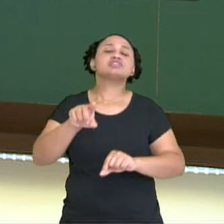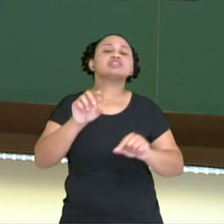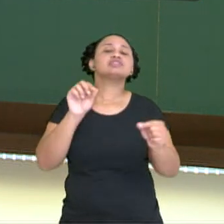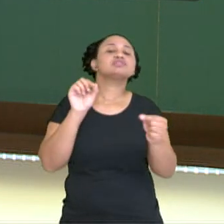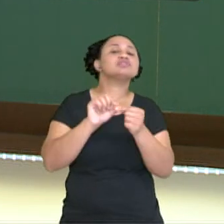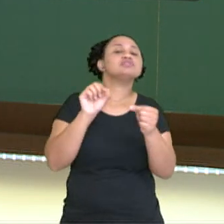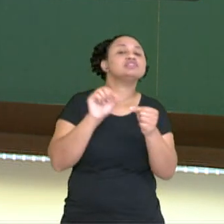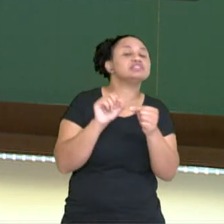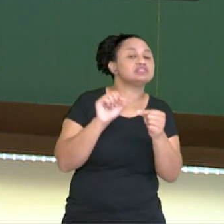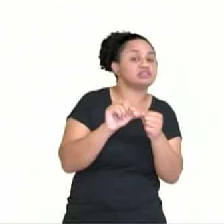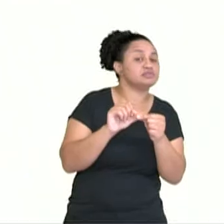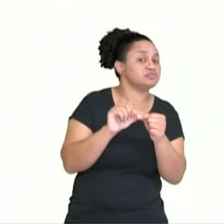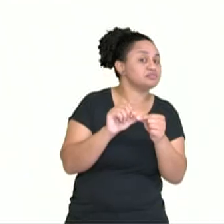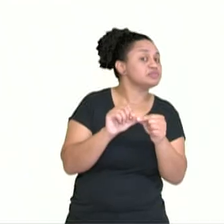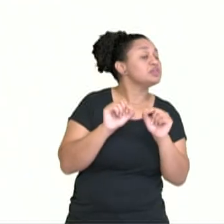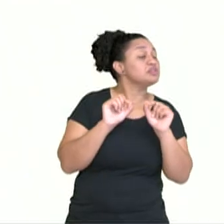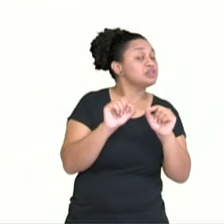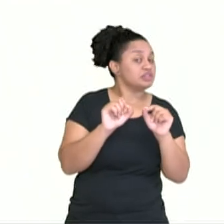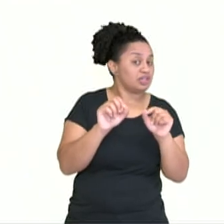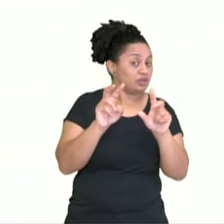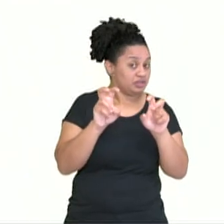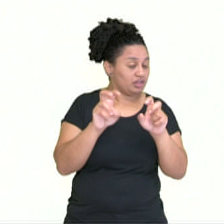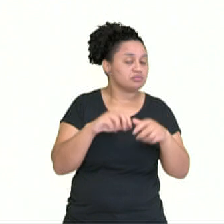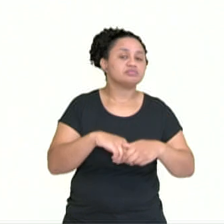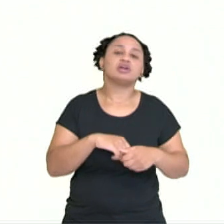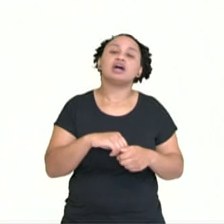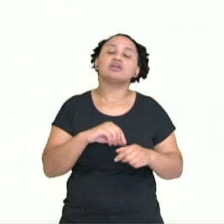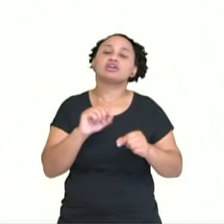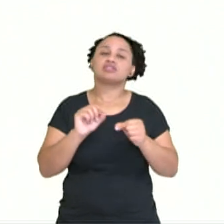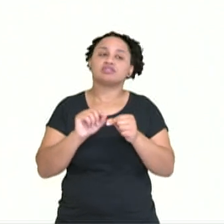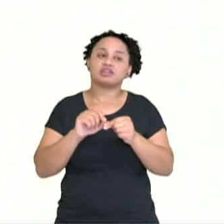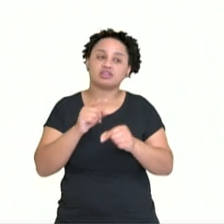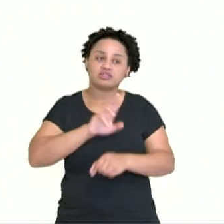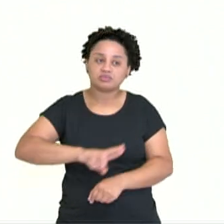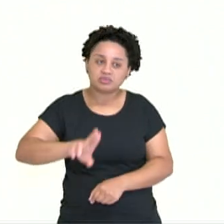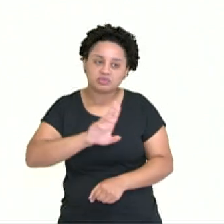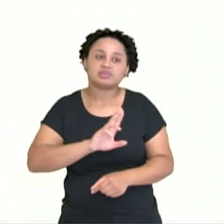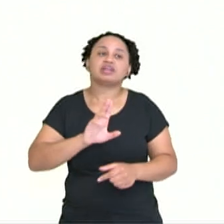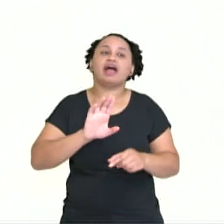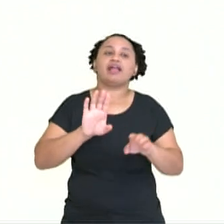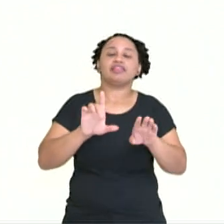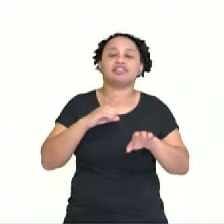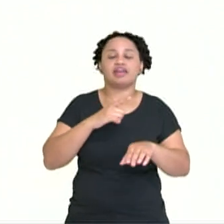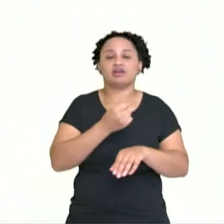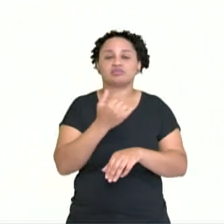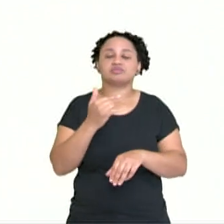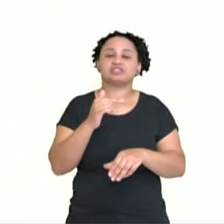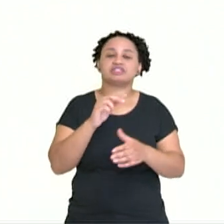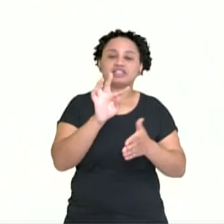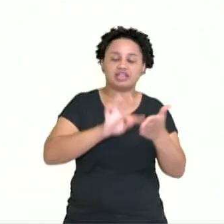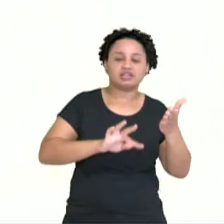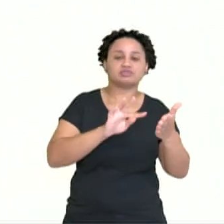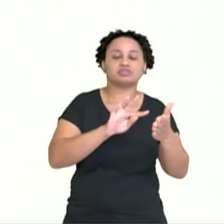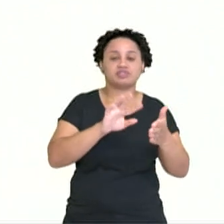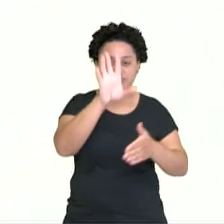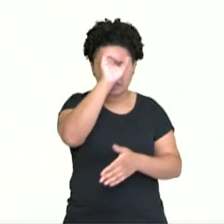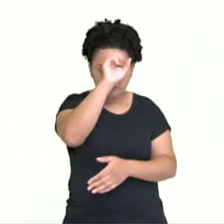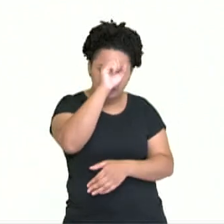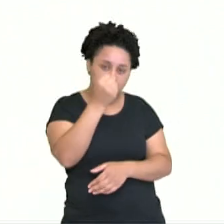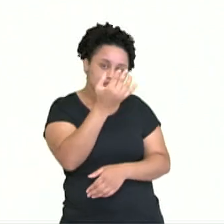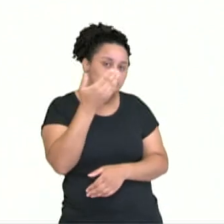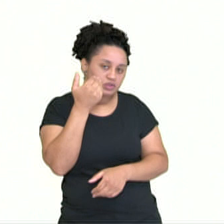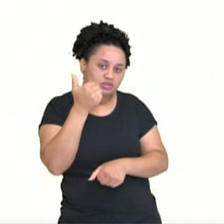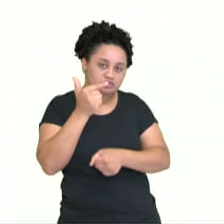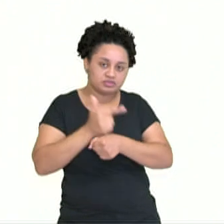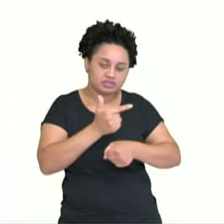que vai acontecer aqui, ó? Através de textos e atividades, nós vamos ampliar o nosso vocabulário, vamos conhecer palavras novas e vamos